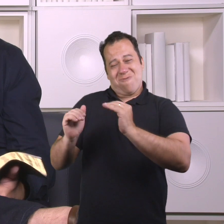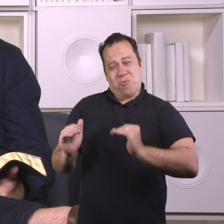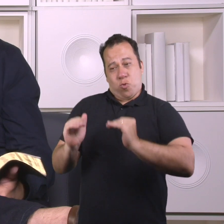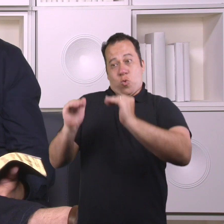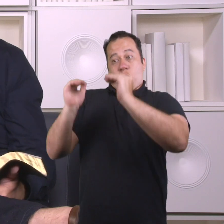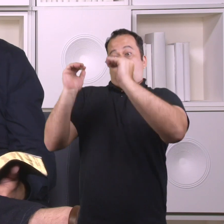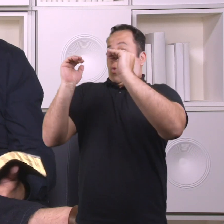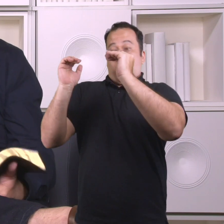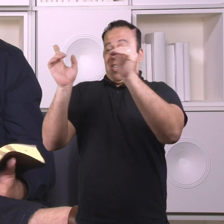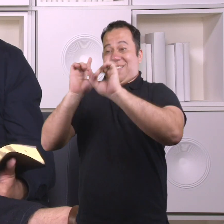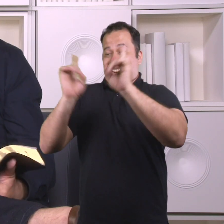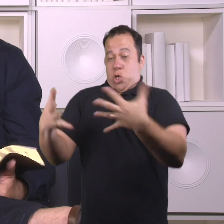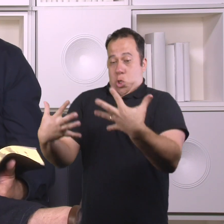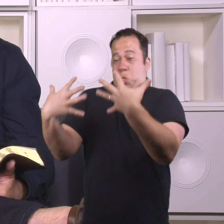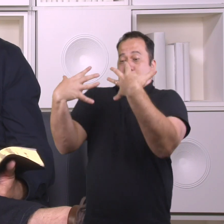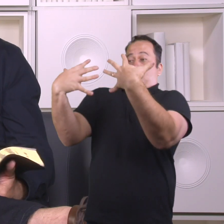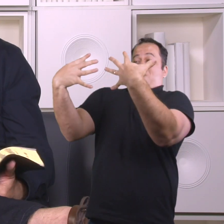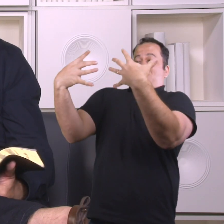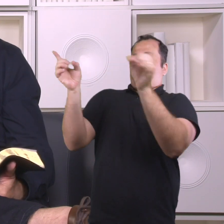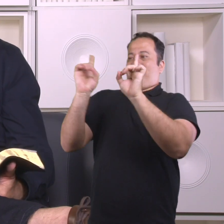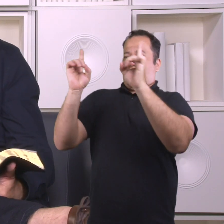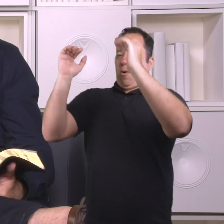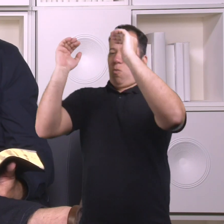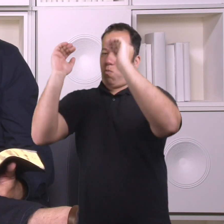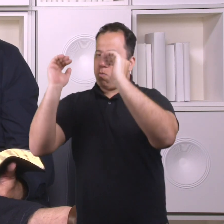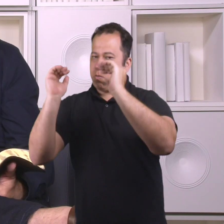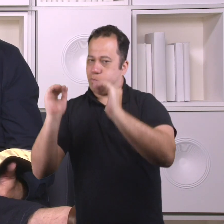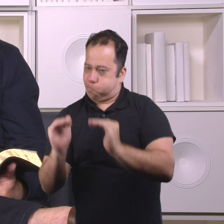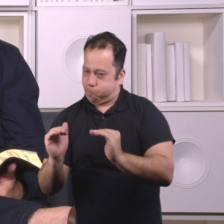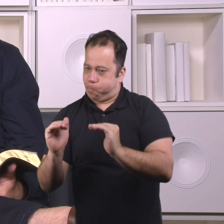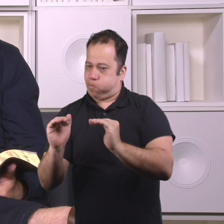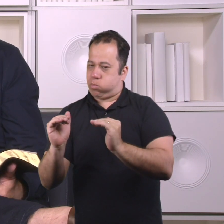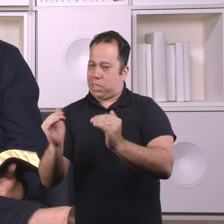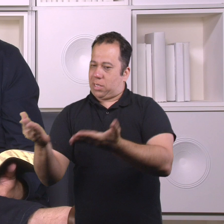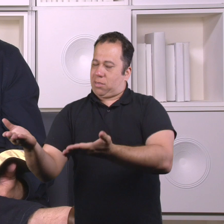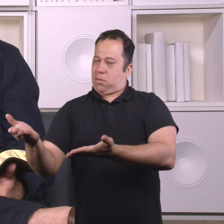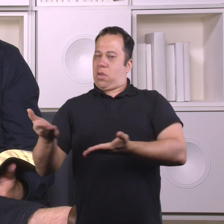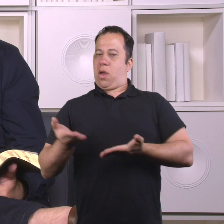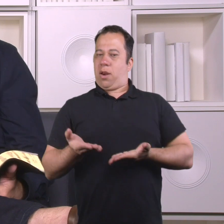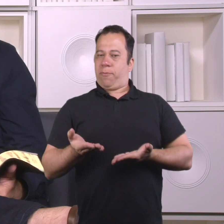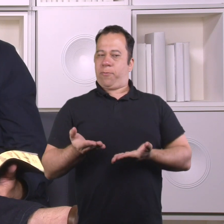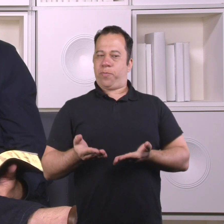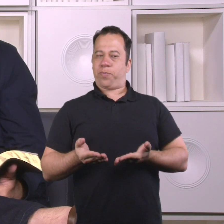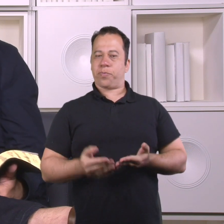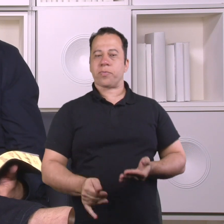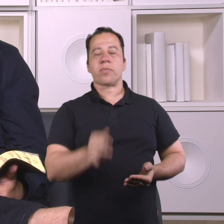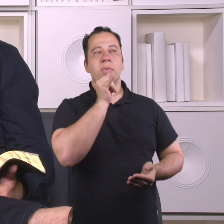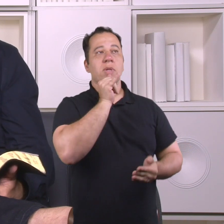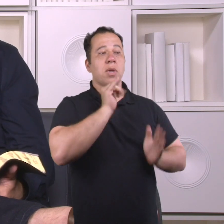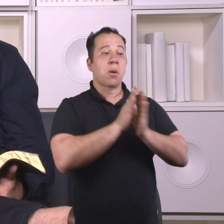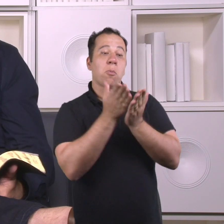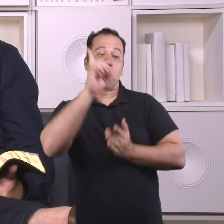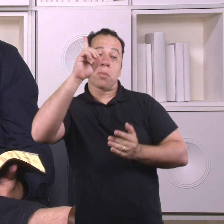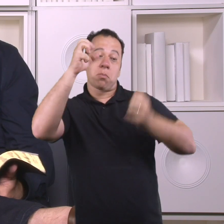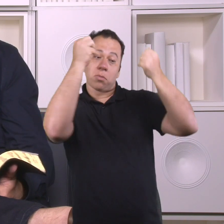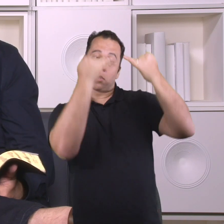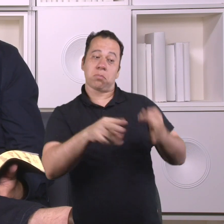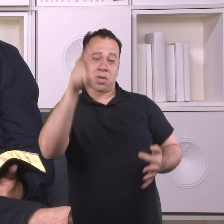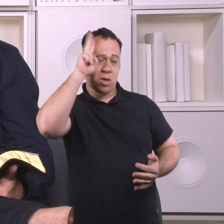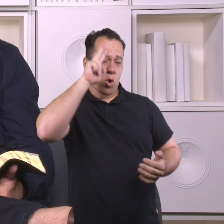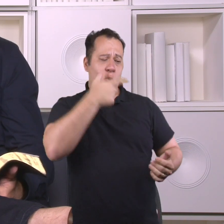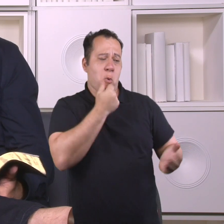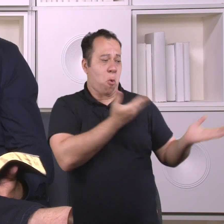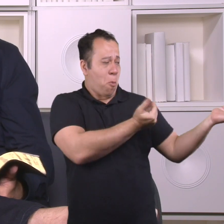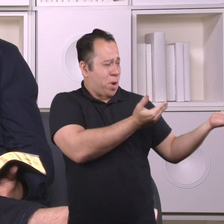A Bíblia conta a história desse jovem rico que chegou para Jesus e perguntou: o que devo fazer para herdar a vida eterna? Jesus